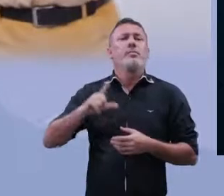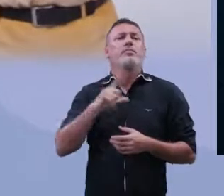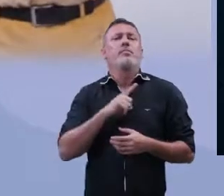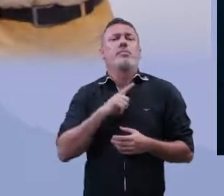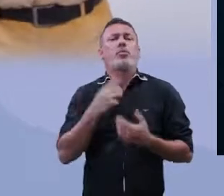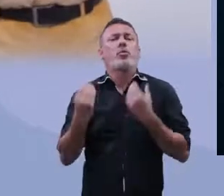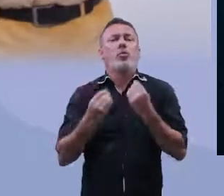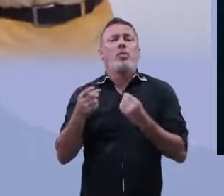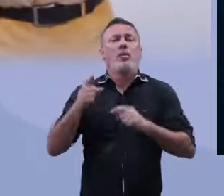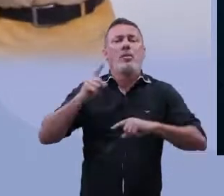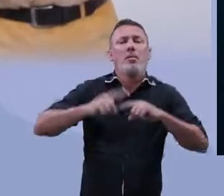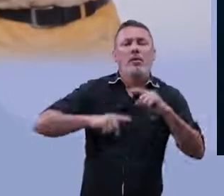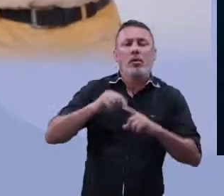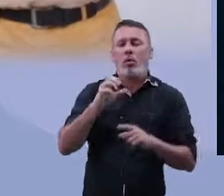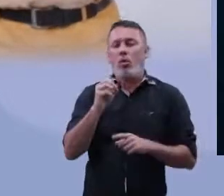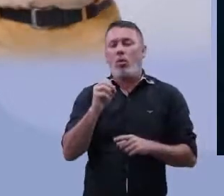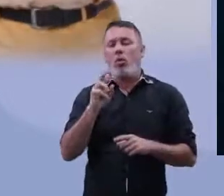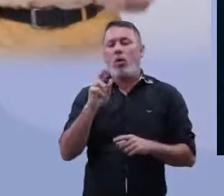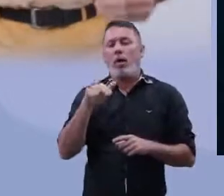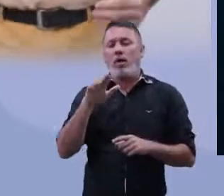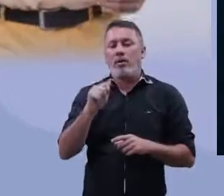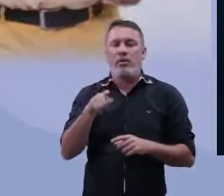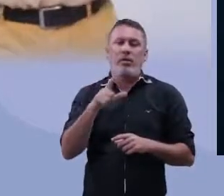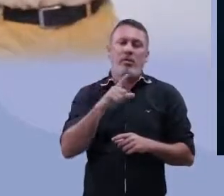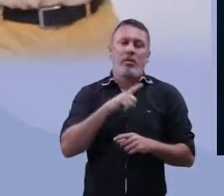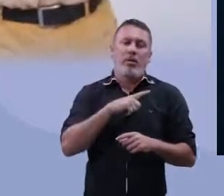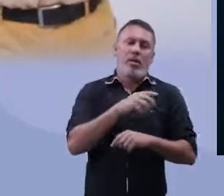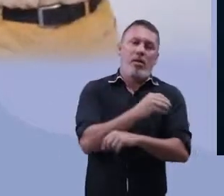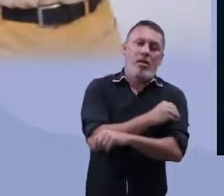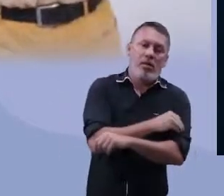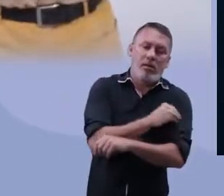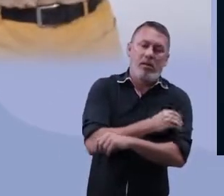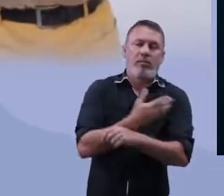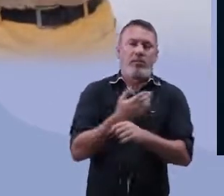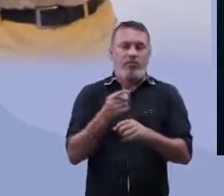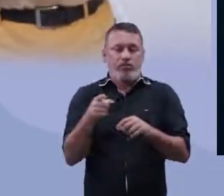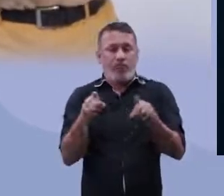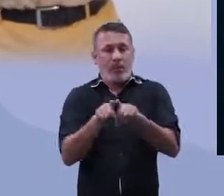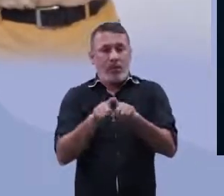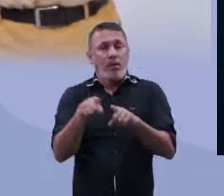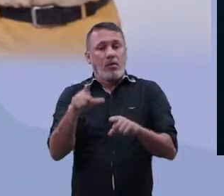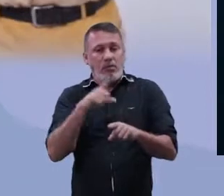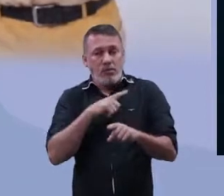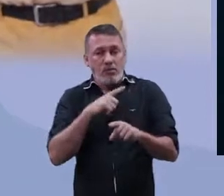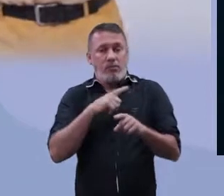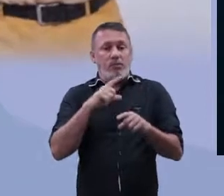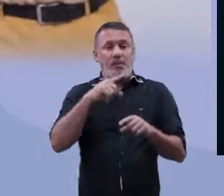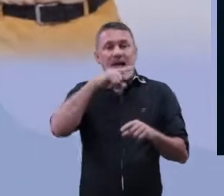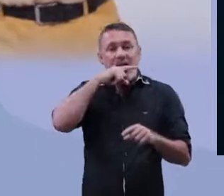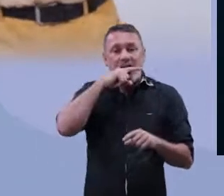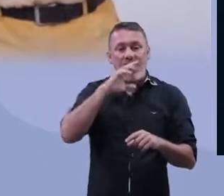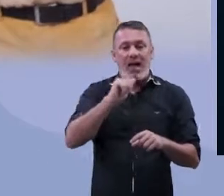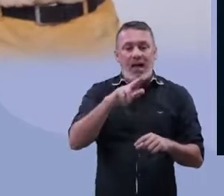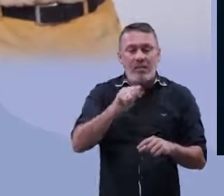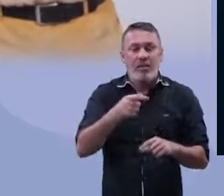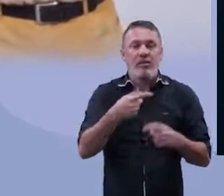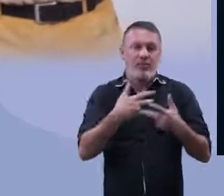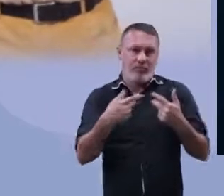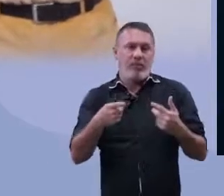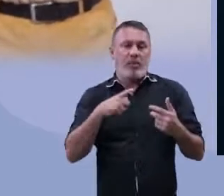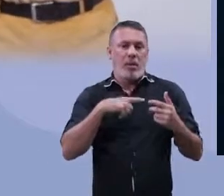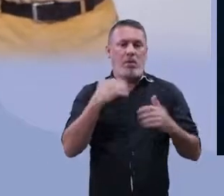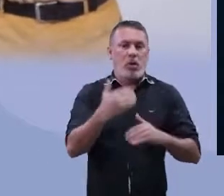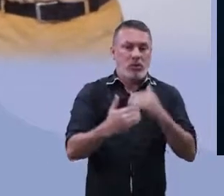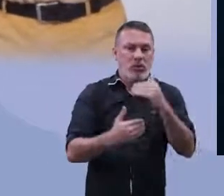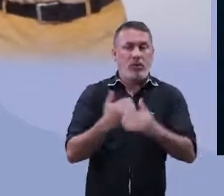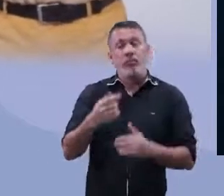origem na matéria orgânica, né, tem a produção do etanol, né, que é feito a partir do processamento da cana. Né, um exemplo ali, a